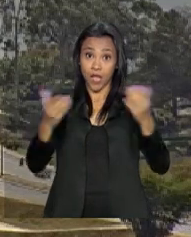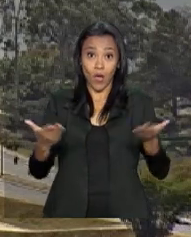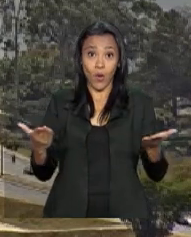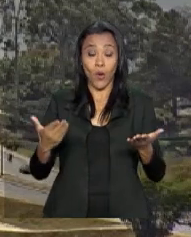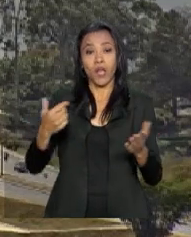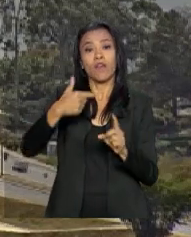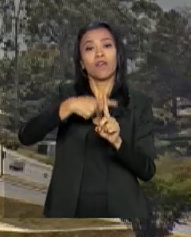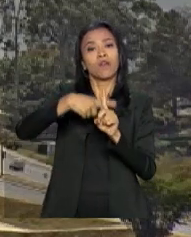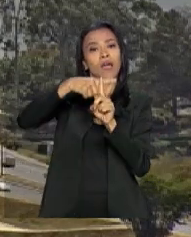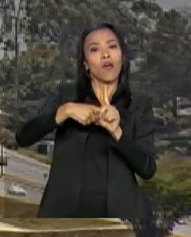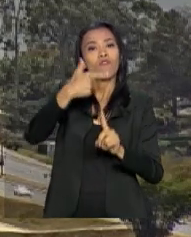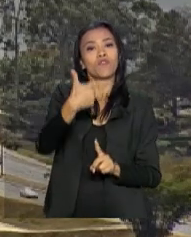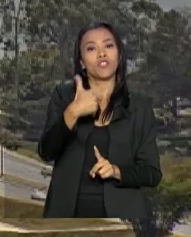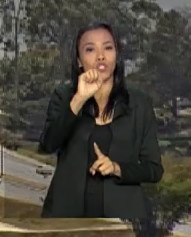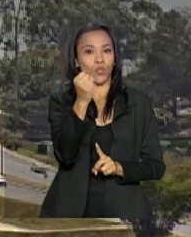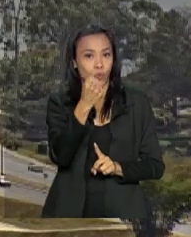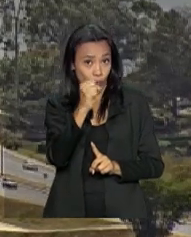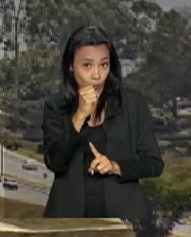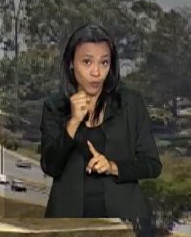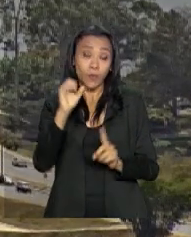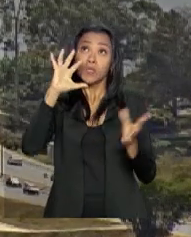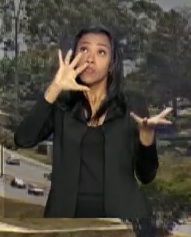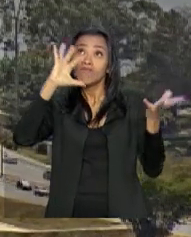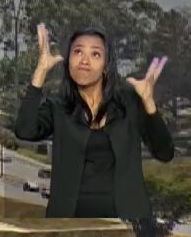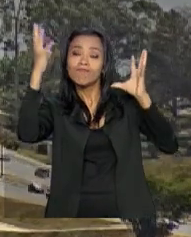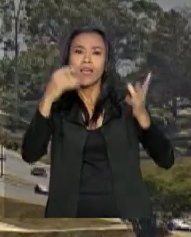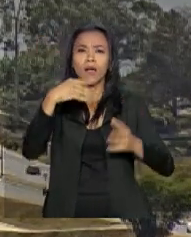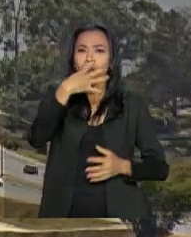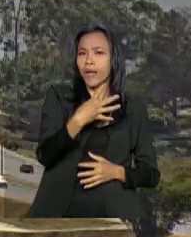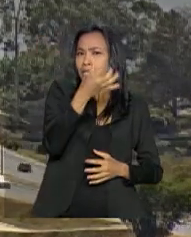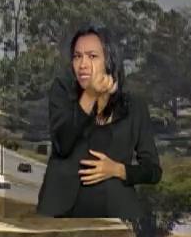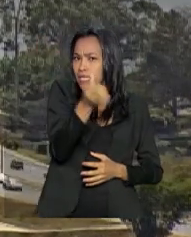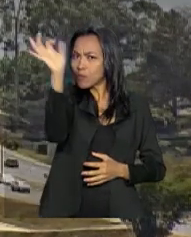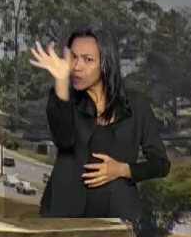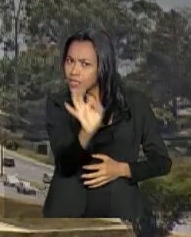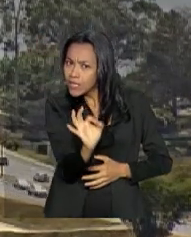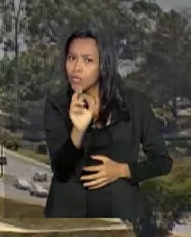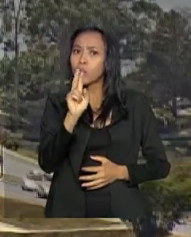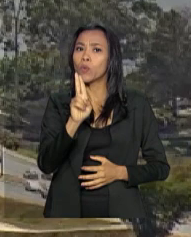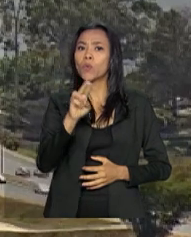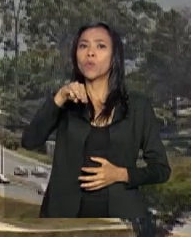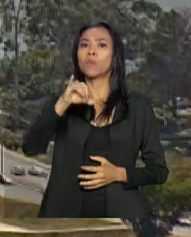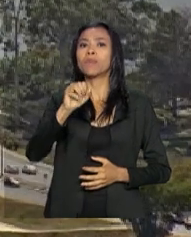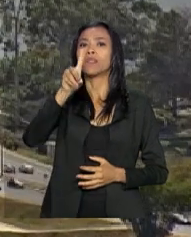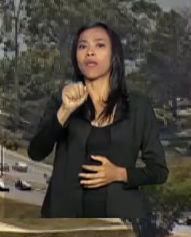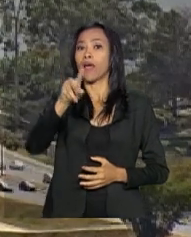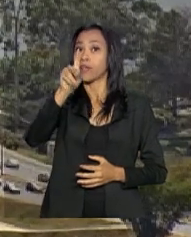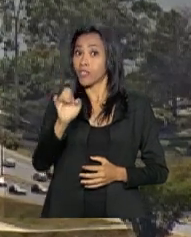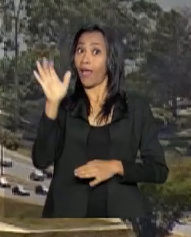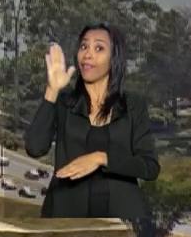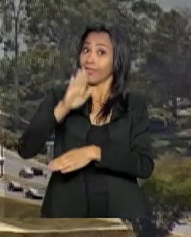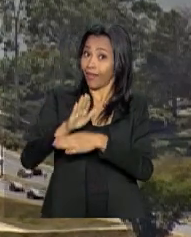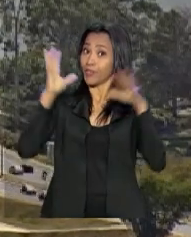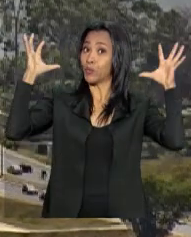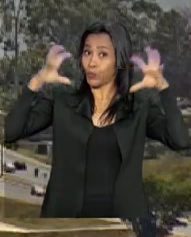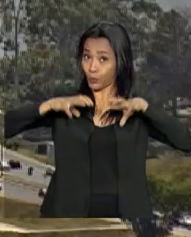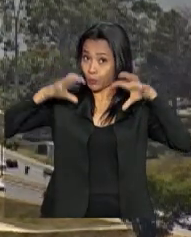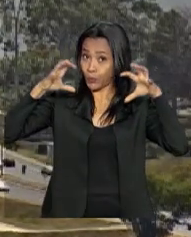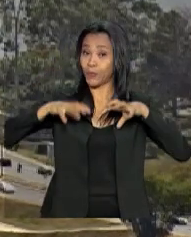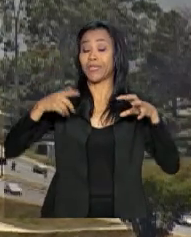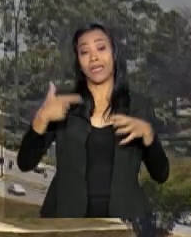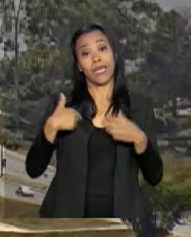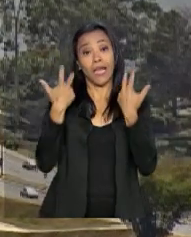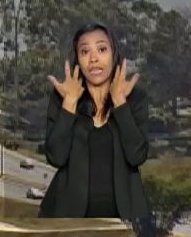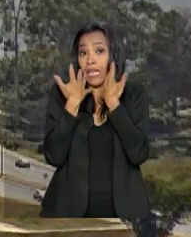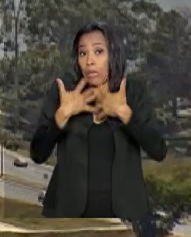federal com umidade relativa do ar em 46% para tarde há possibilidade de chuva um alívio para seca que é comum nos